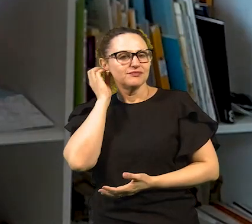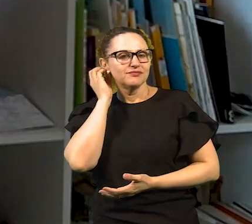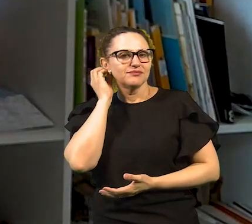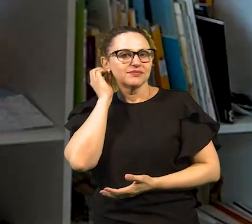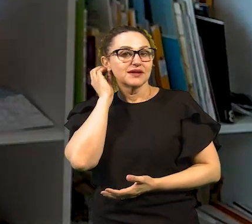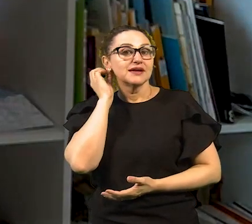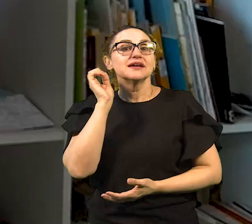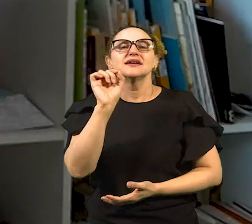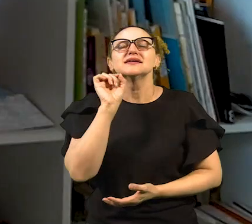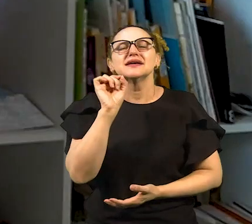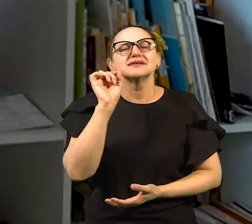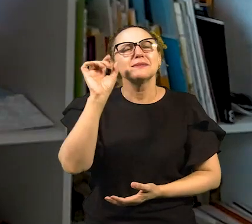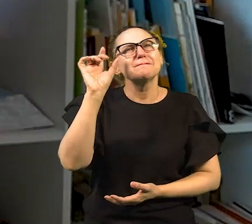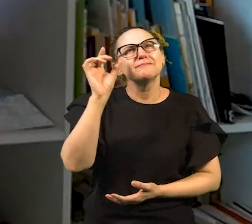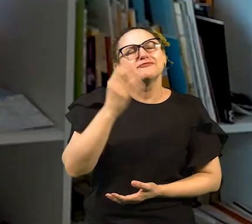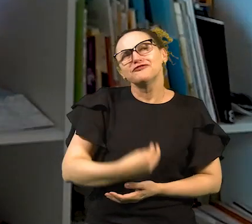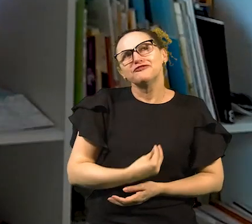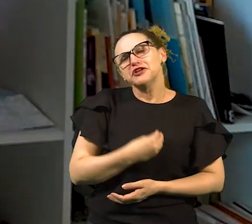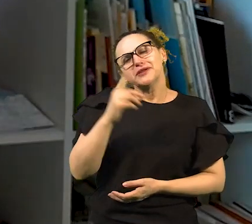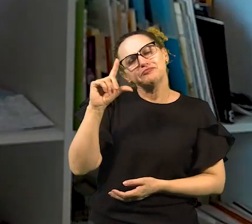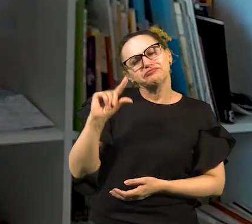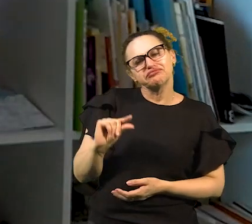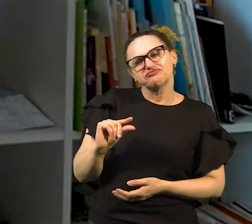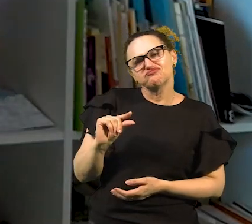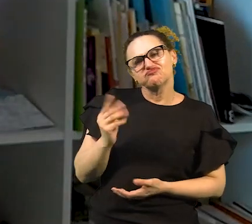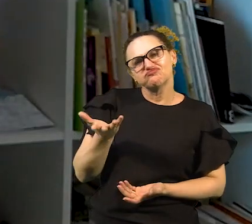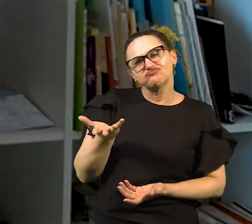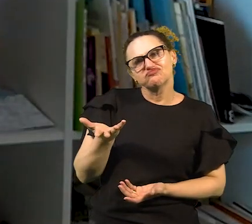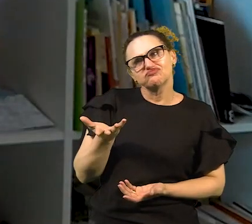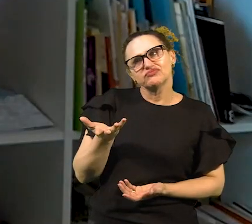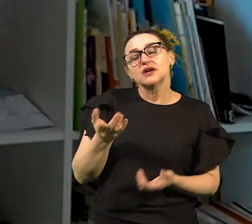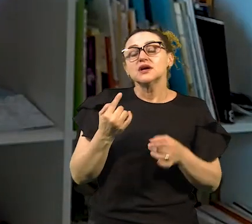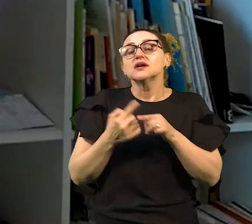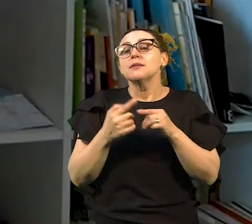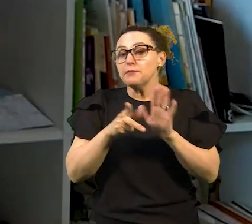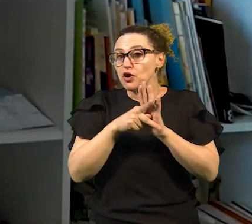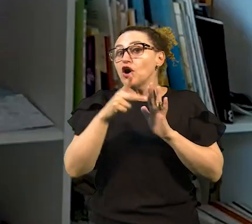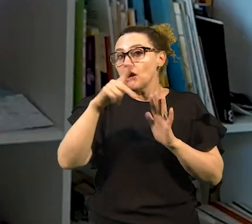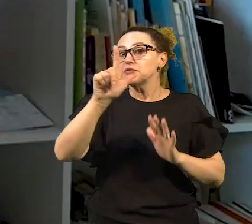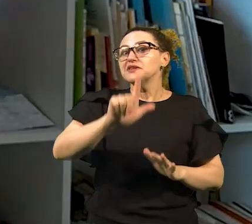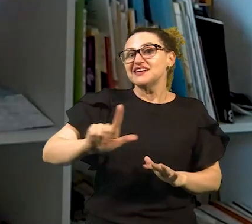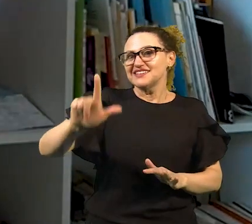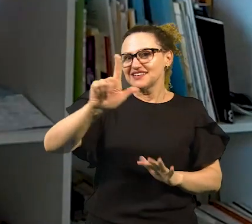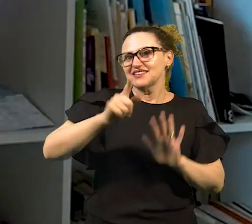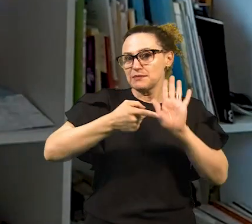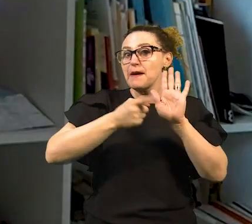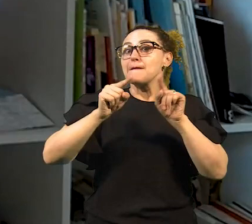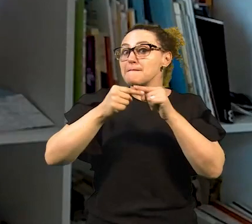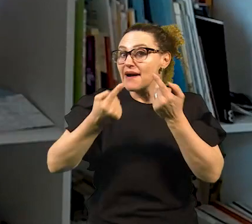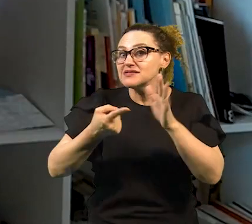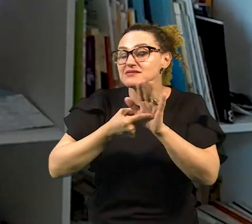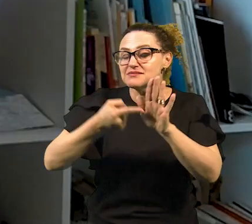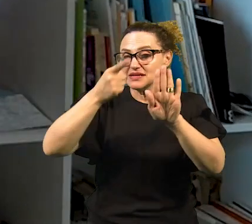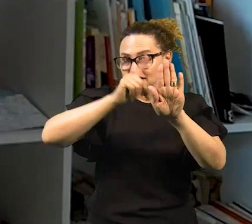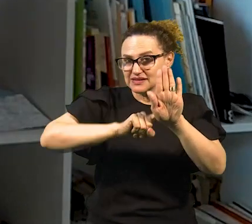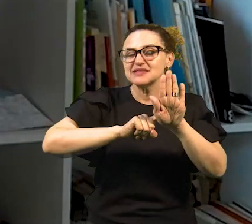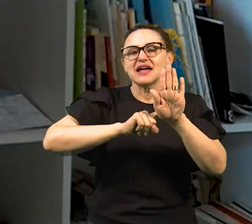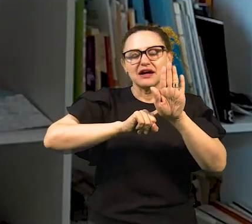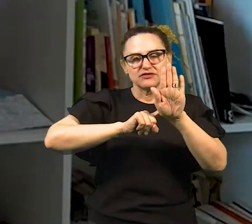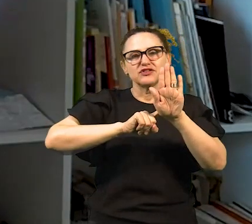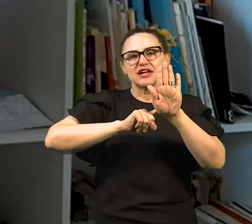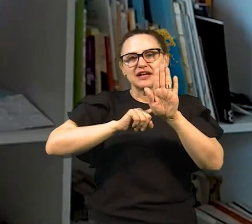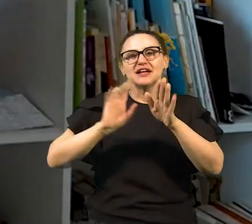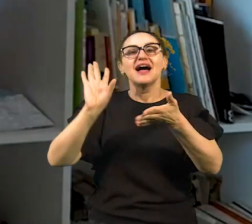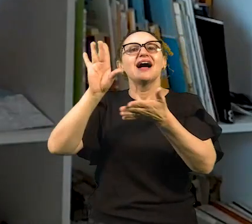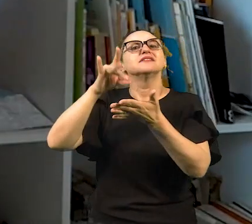na pequenez mesmo da vida, que na verdade é um tema recorrente dentro da literatura, mas cujas metáforas são atualizadas por esse poeta já